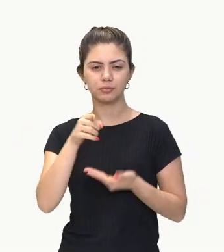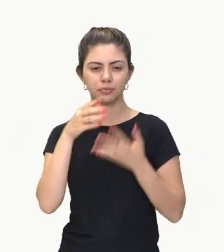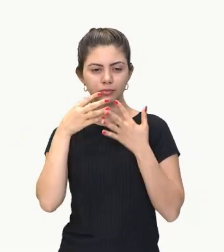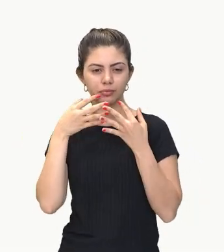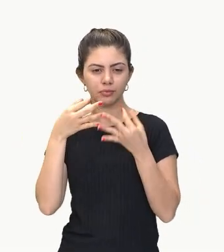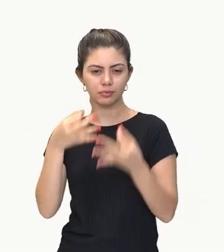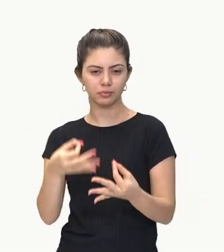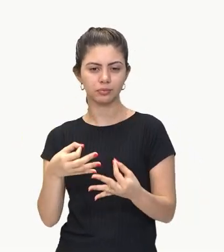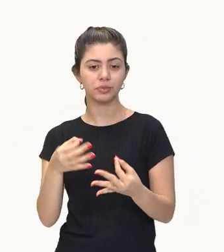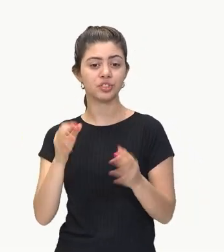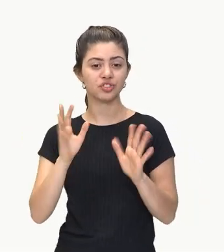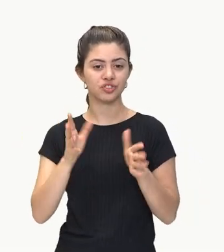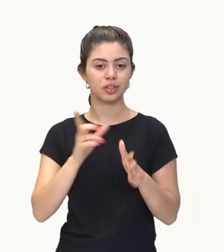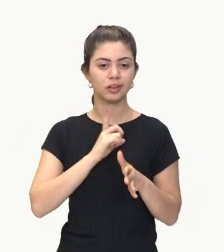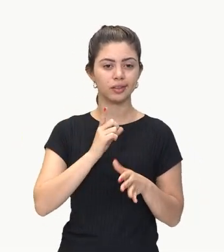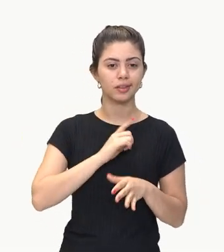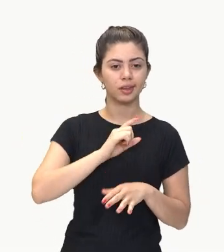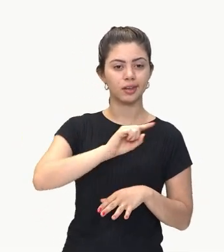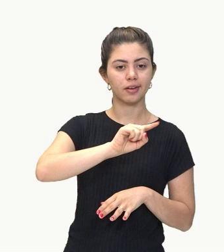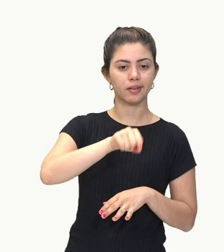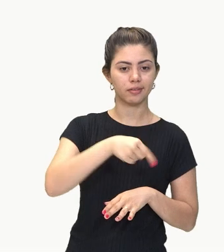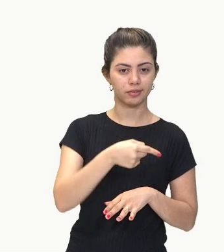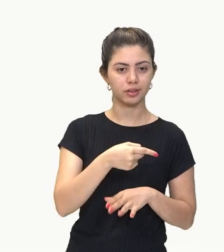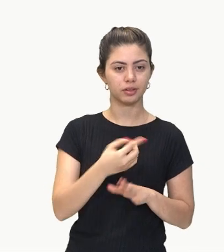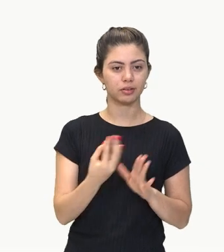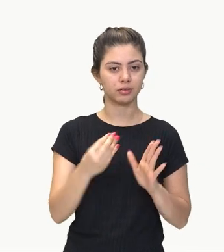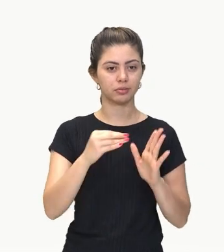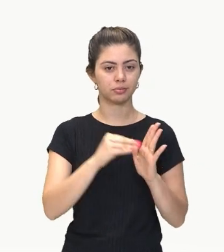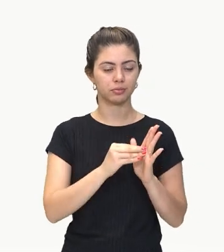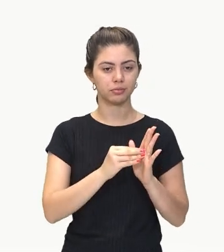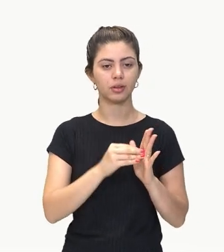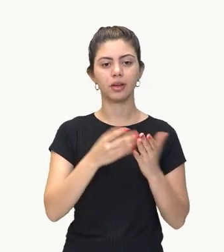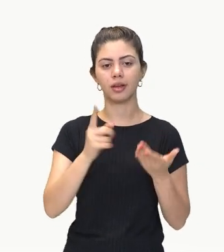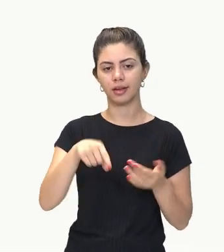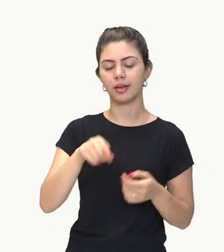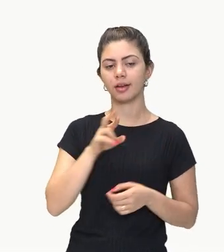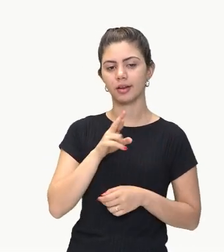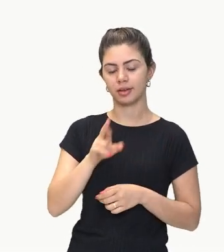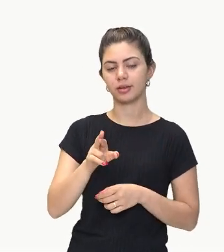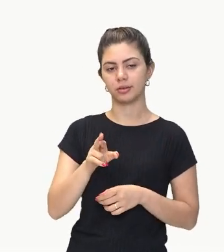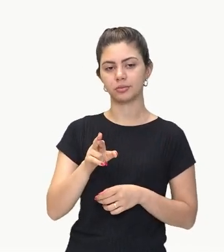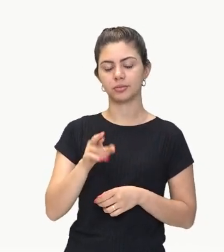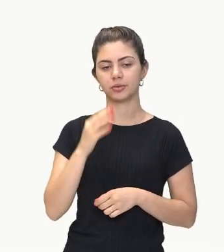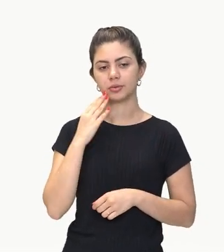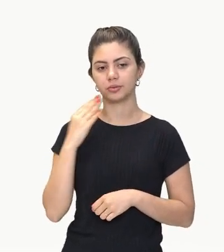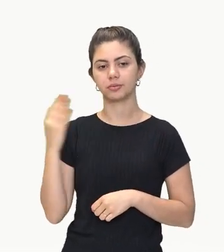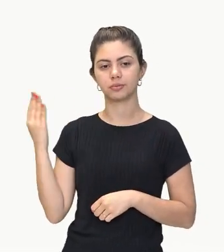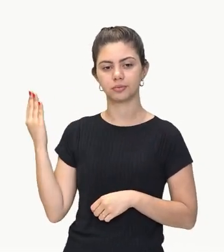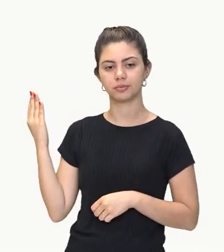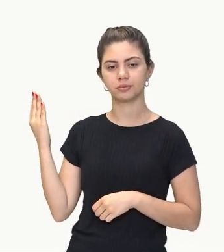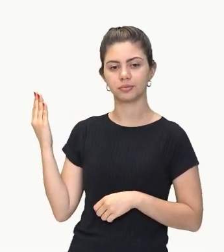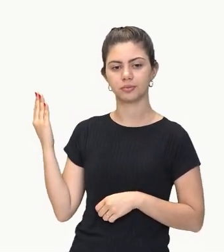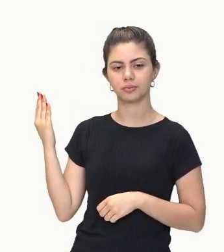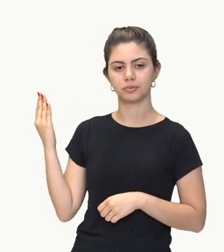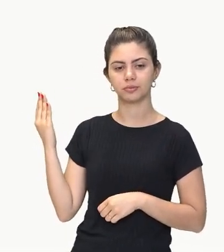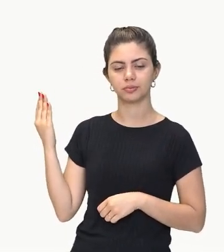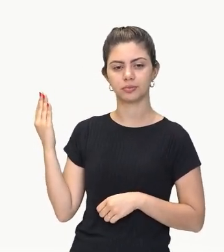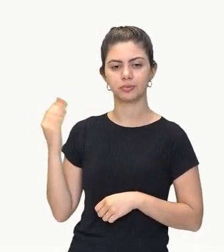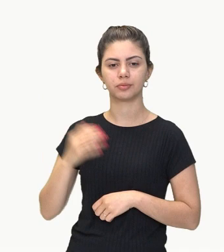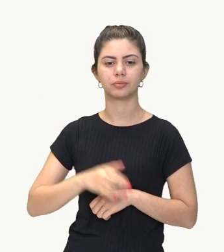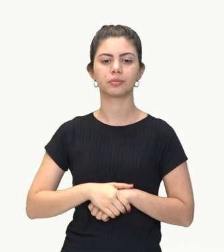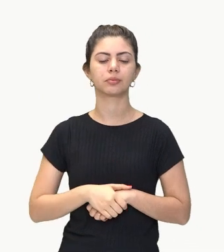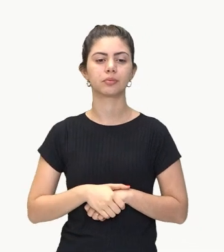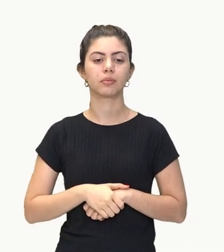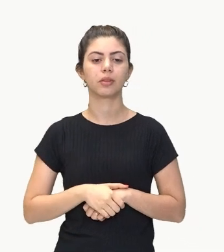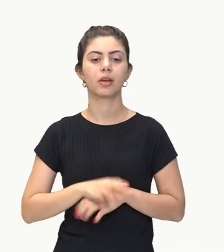aqui já está com a vírgula. Tranquilo, esse será o resultado final. Aqui também já está com a vírgula. Aqui também será o resultado final.